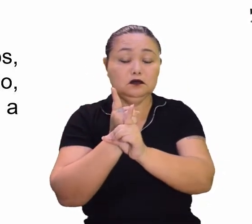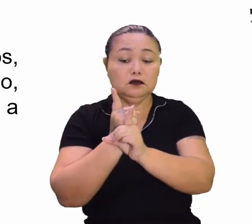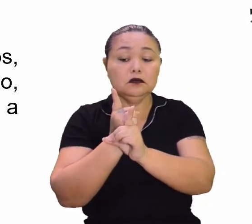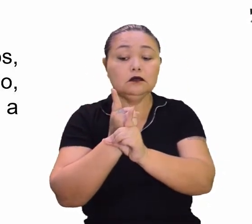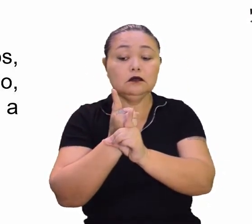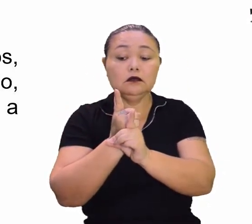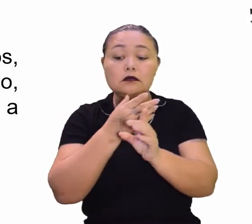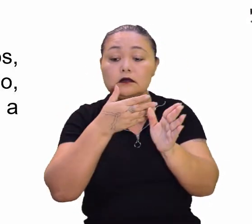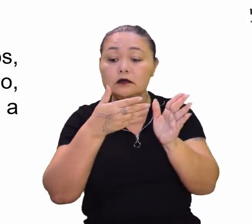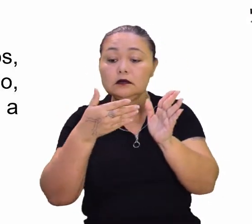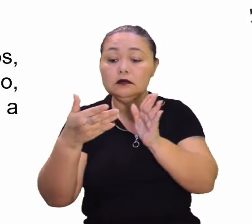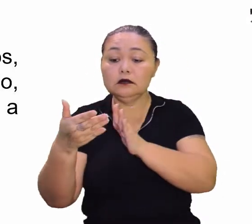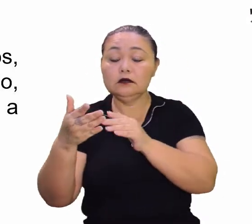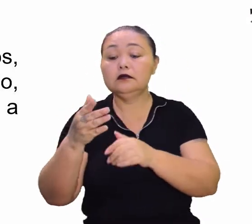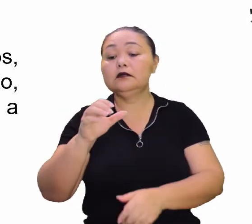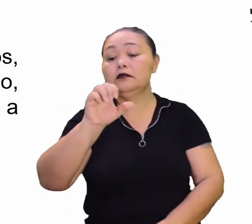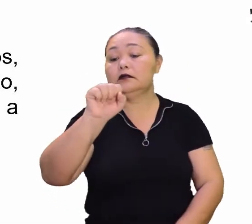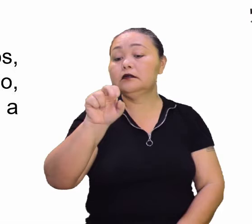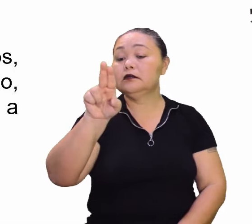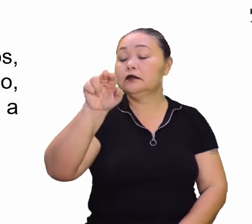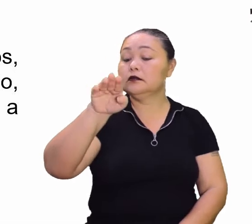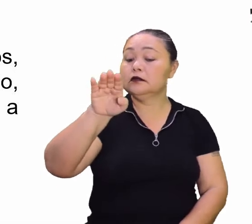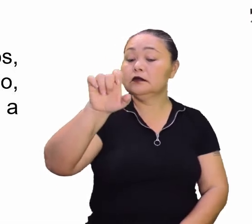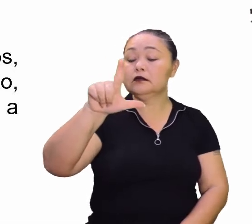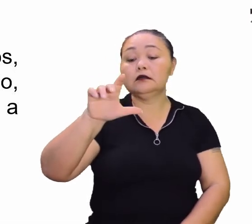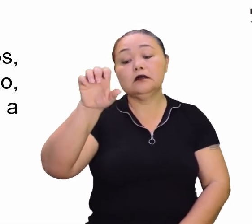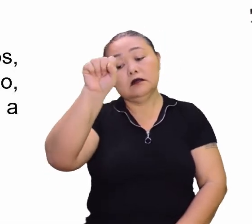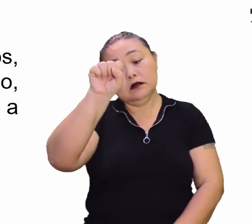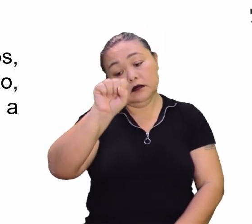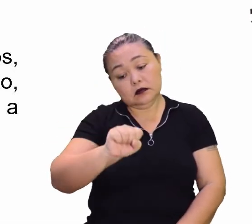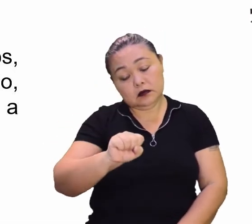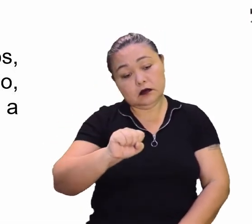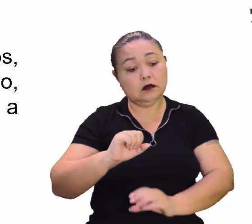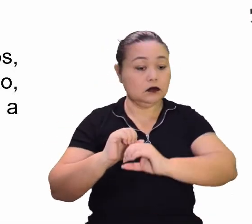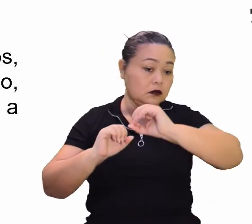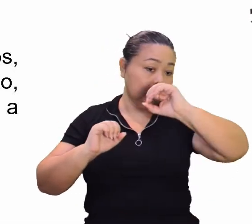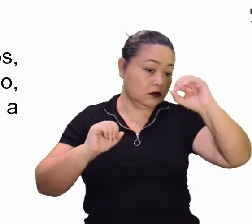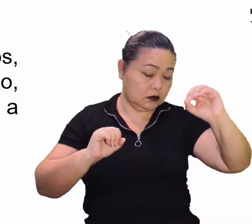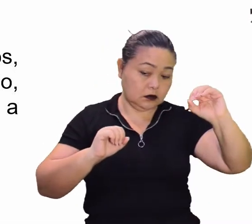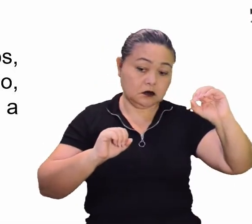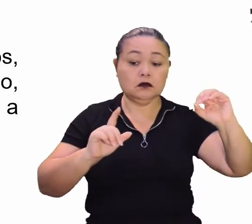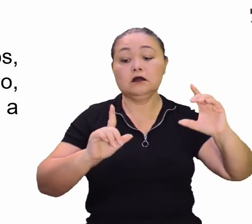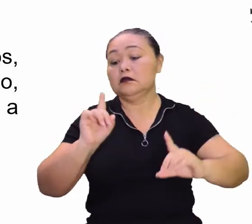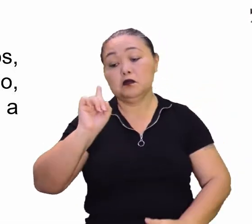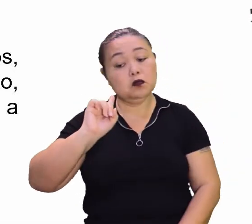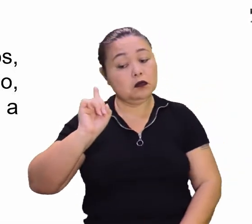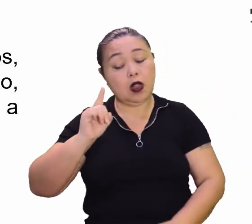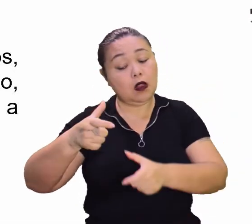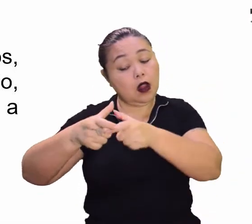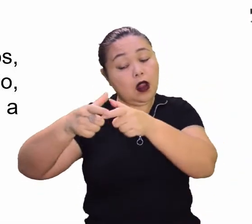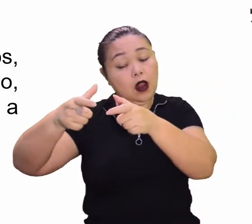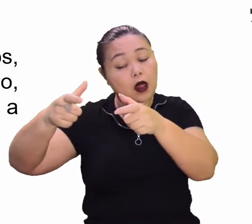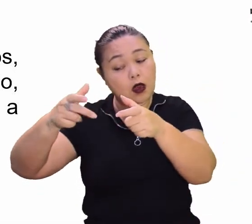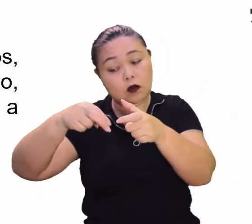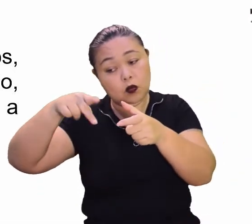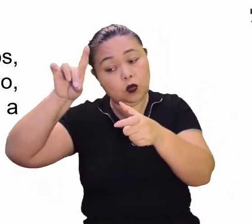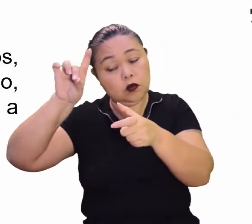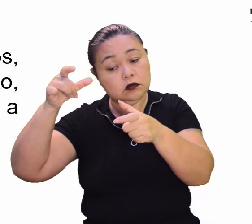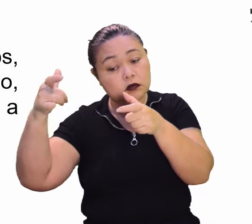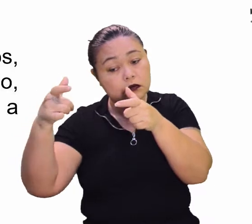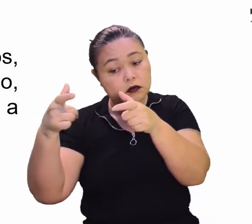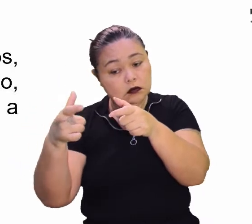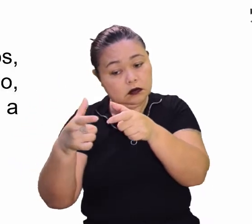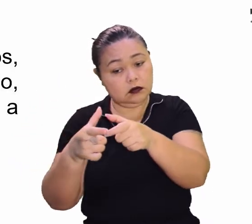nova faixa, que é o Sun Belt, próximo ao sul e oeste dos Estados Unidos. Então, não vem aumentando, não. Vem